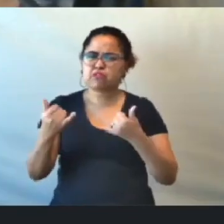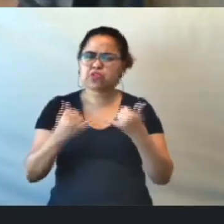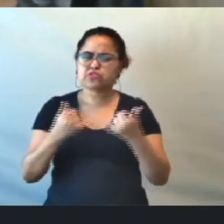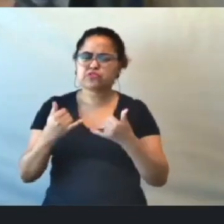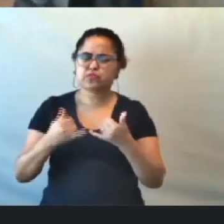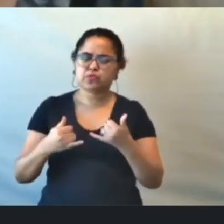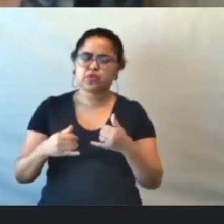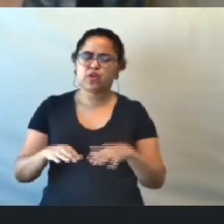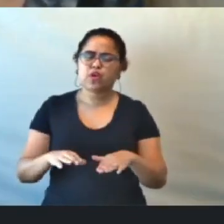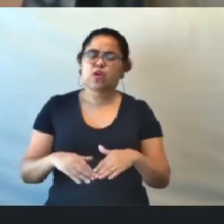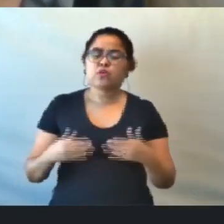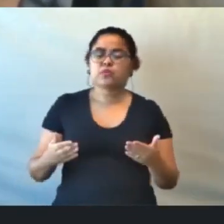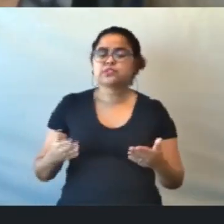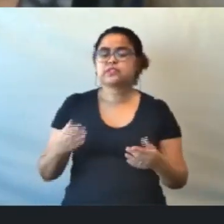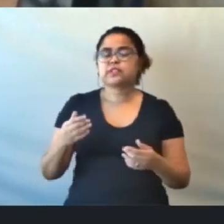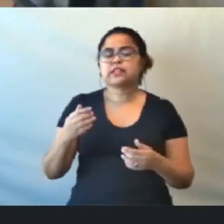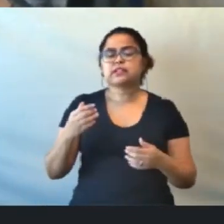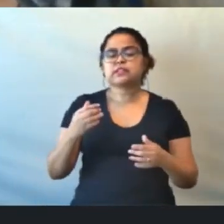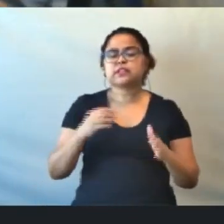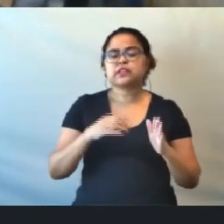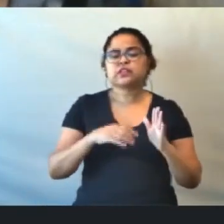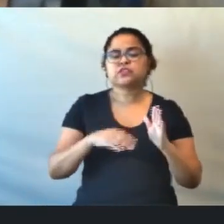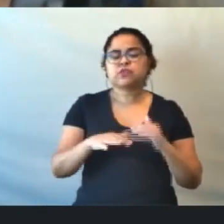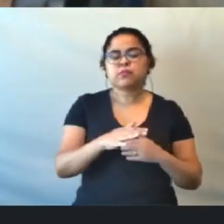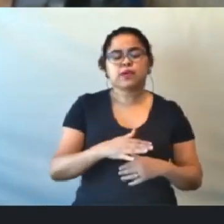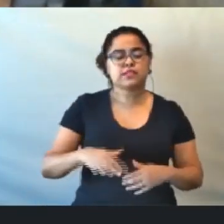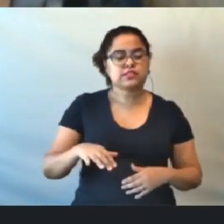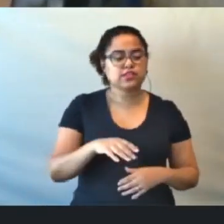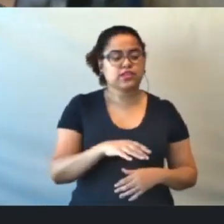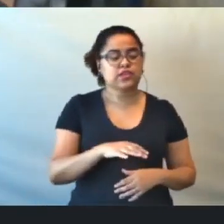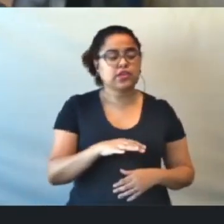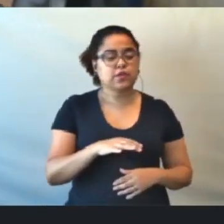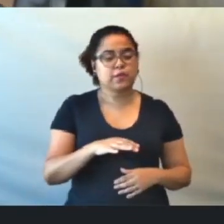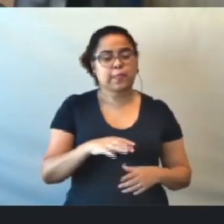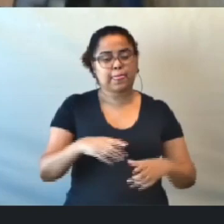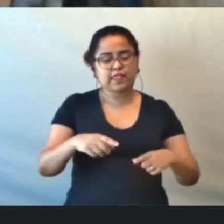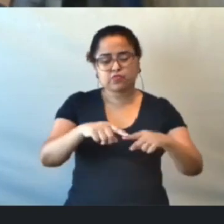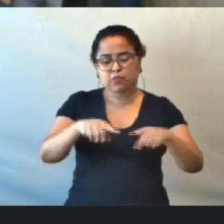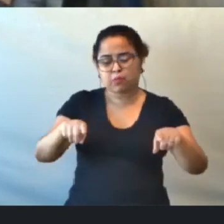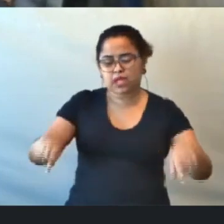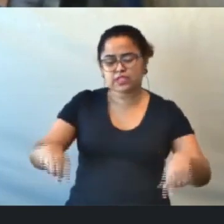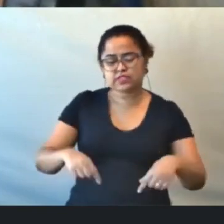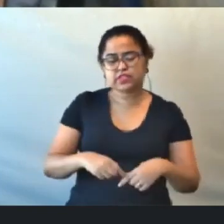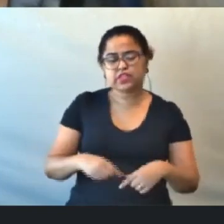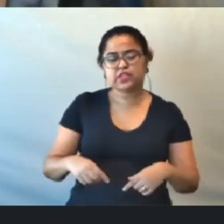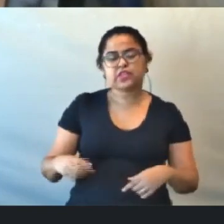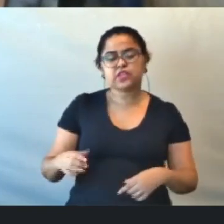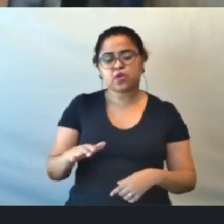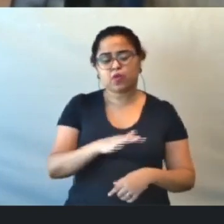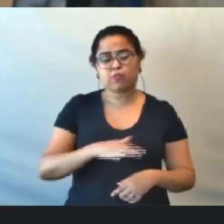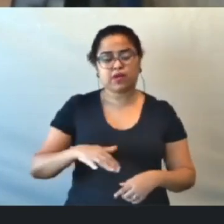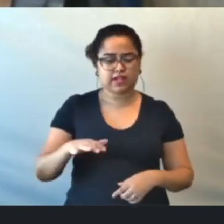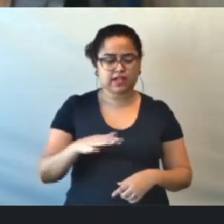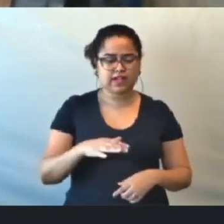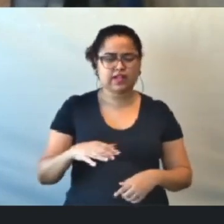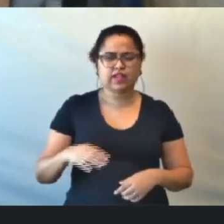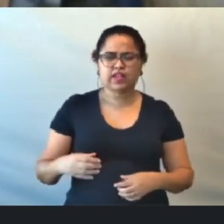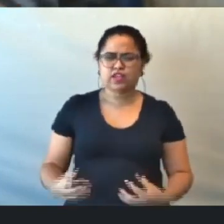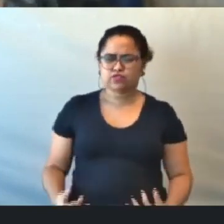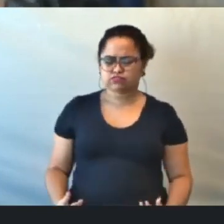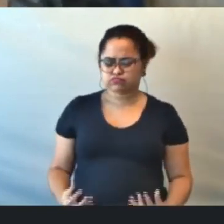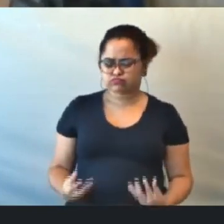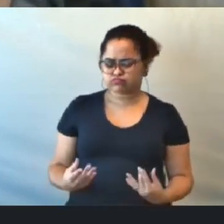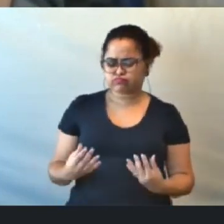as cheias são muito rápidas e elas trazem sedimentos e